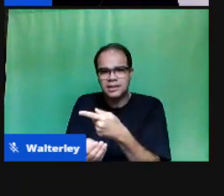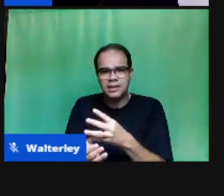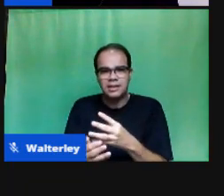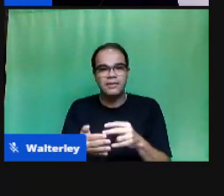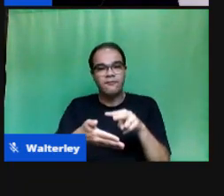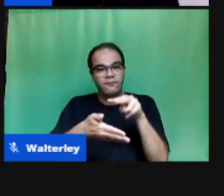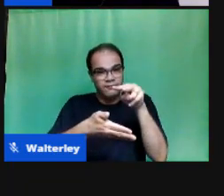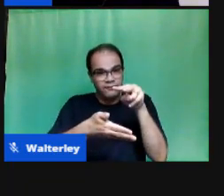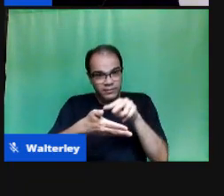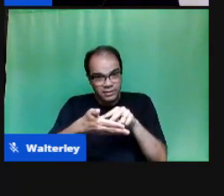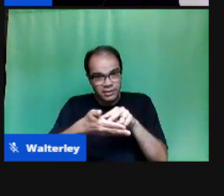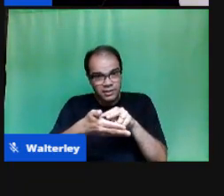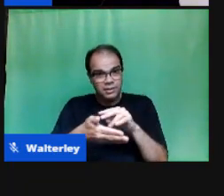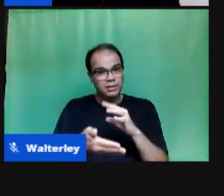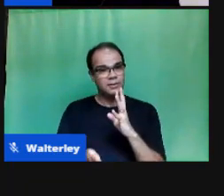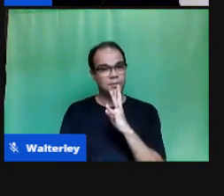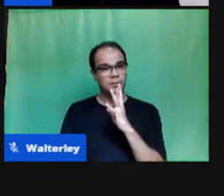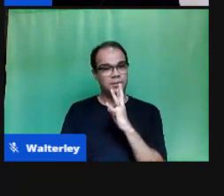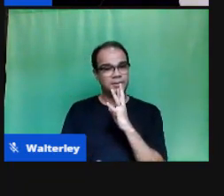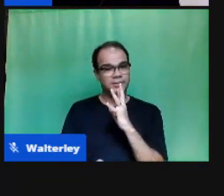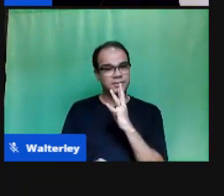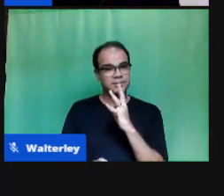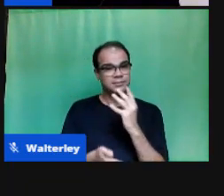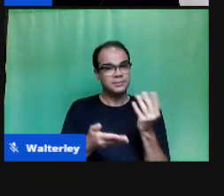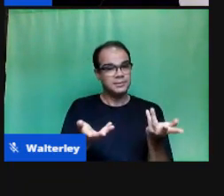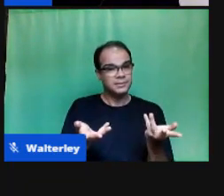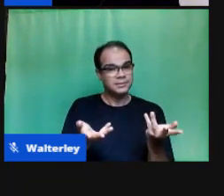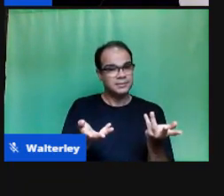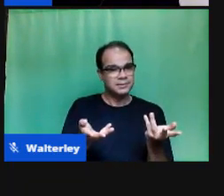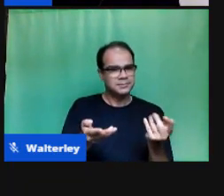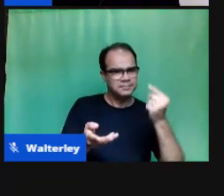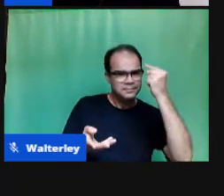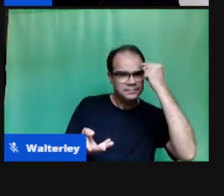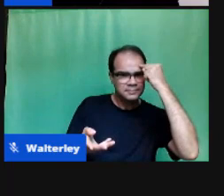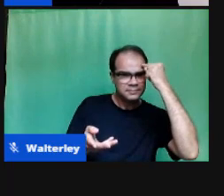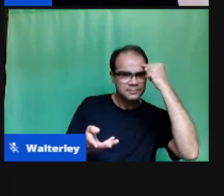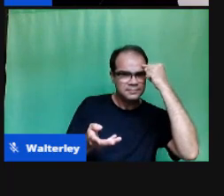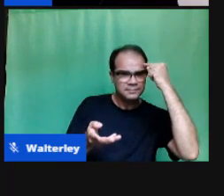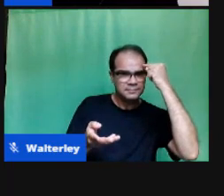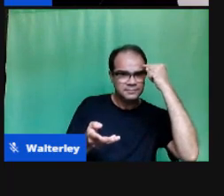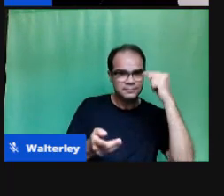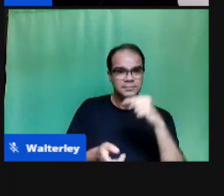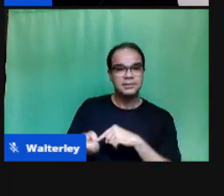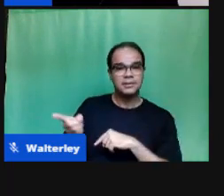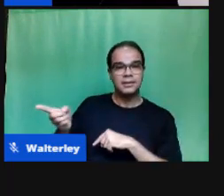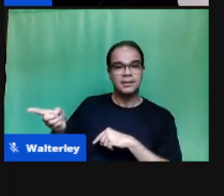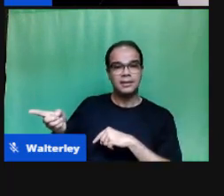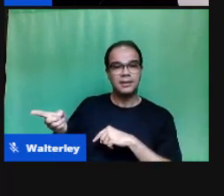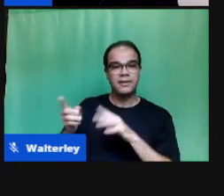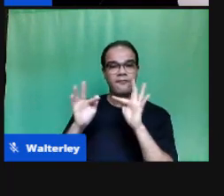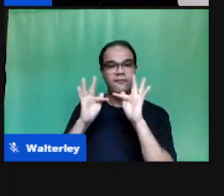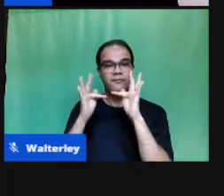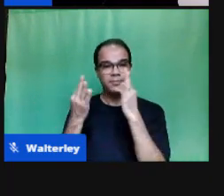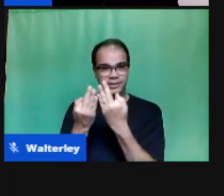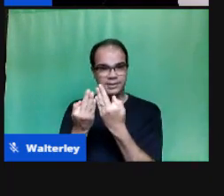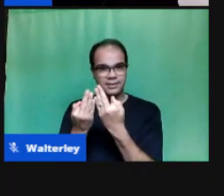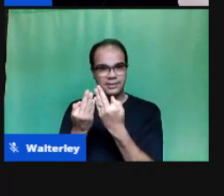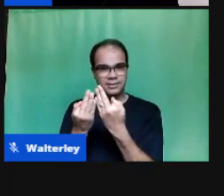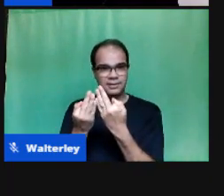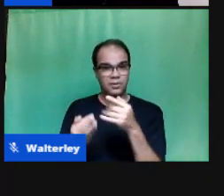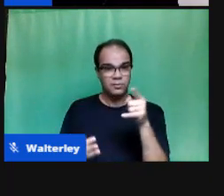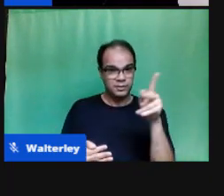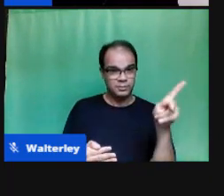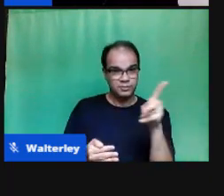estimulando esse pai. Quantos pais nós não vamos estar estimulando e incentivando a estar mais perto dos seus filhos e até